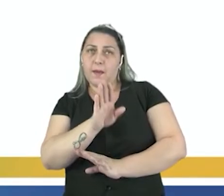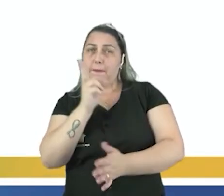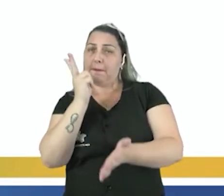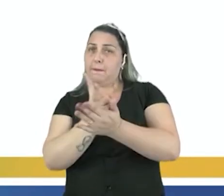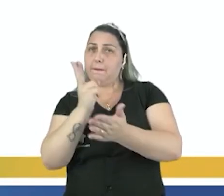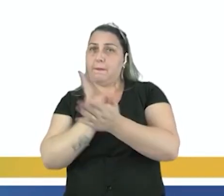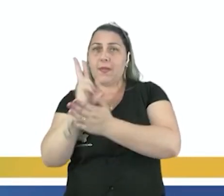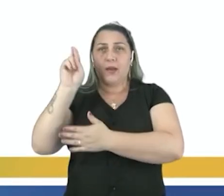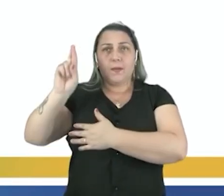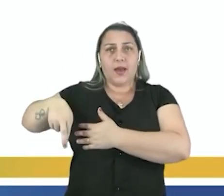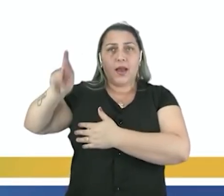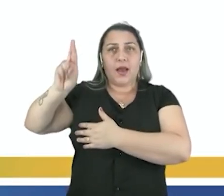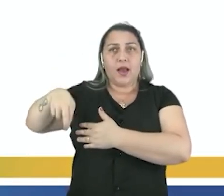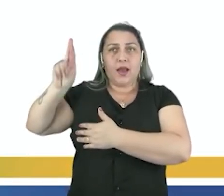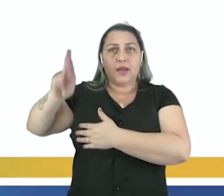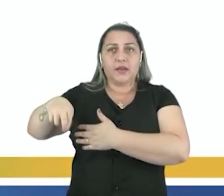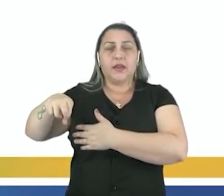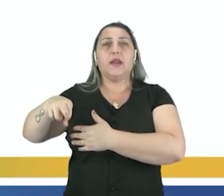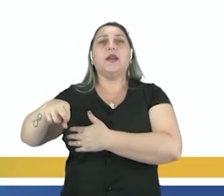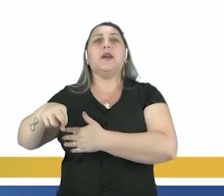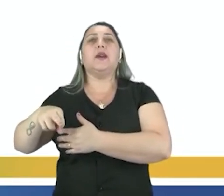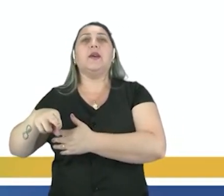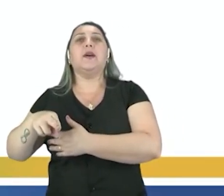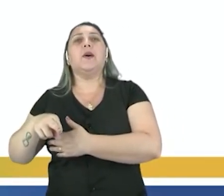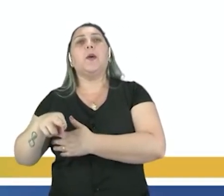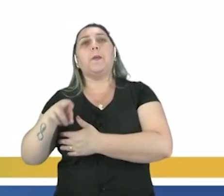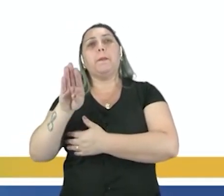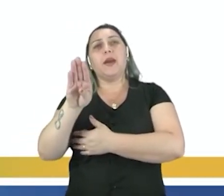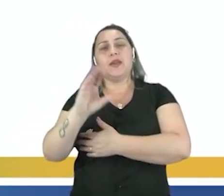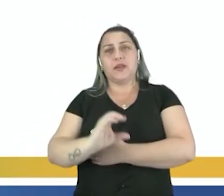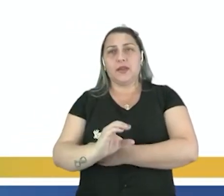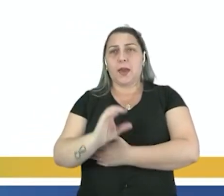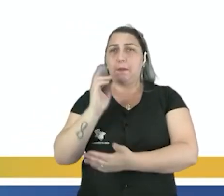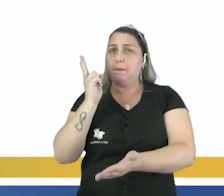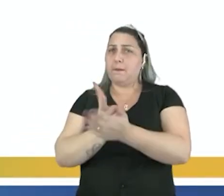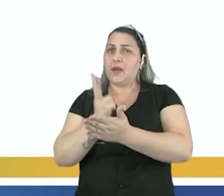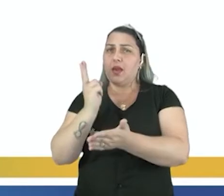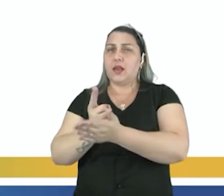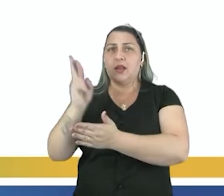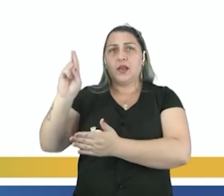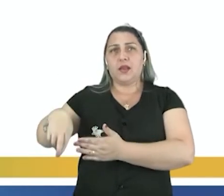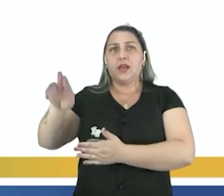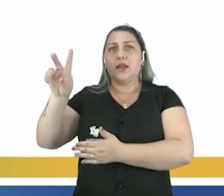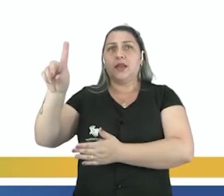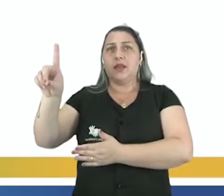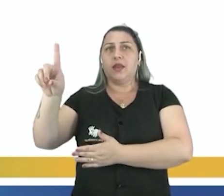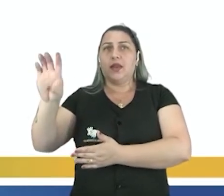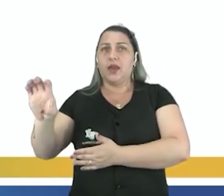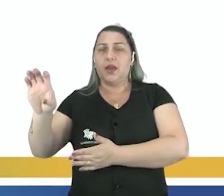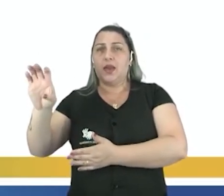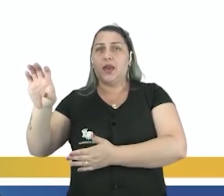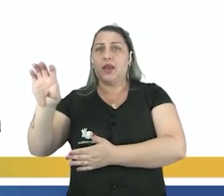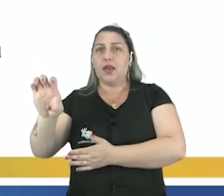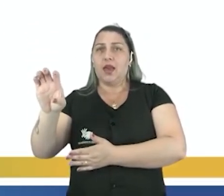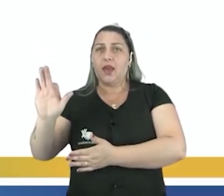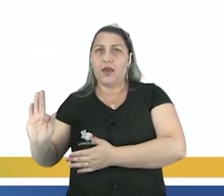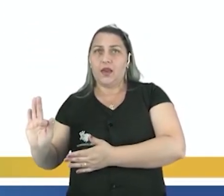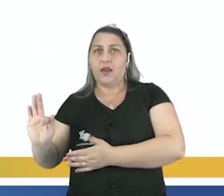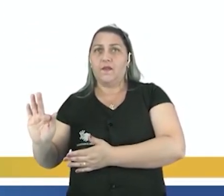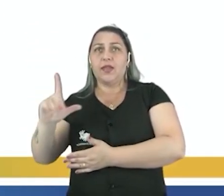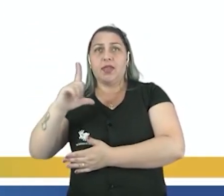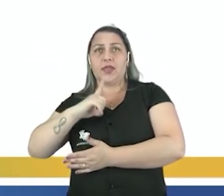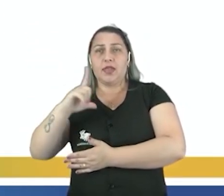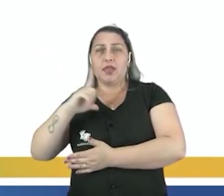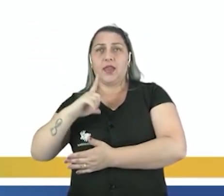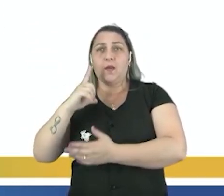mesma razão, né, AB e BC vão estar na mesma razão dos segmentos DE e EF. E aí eu